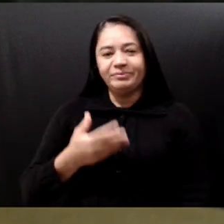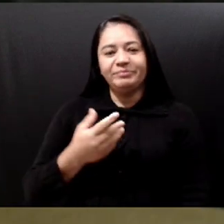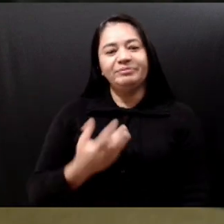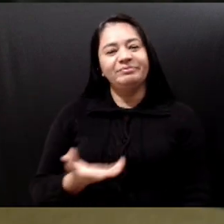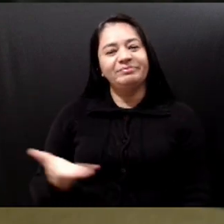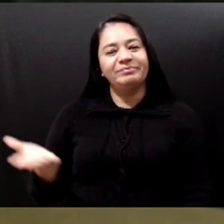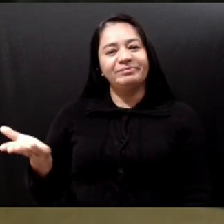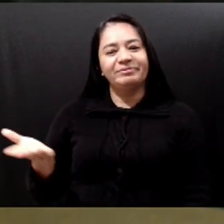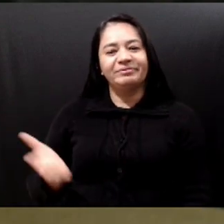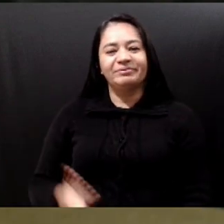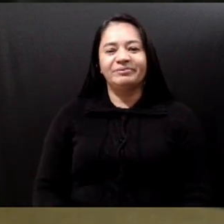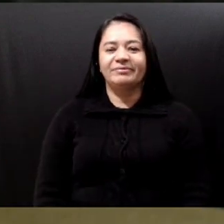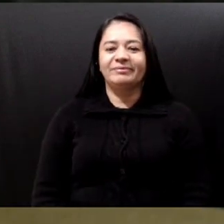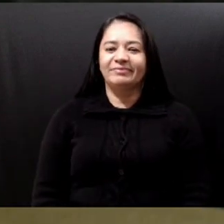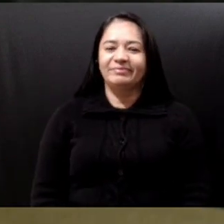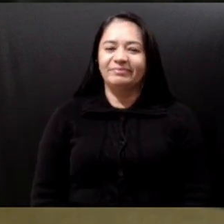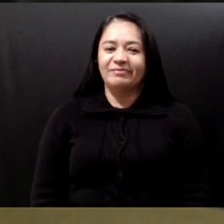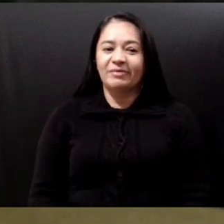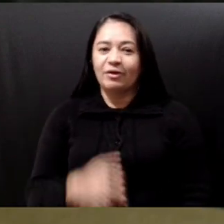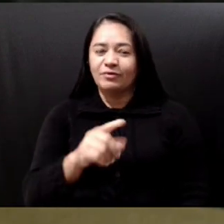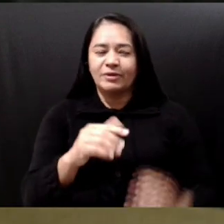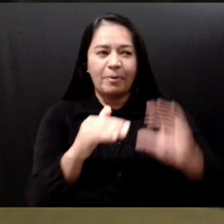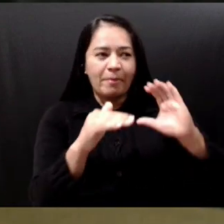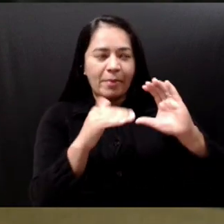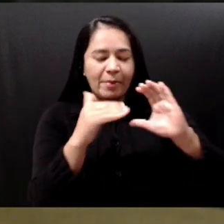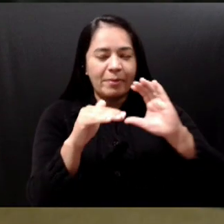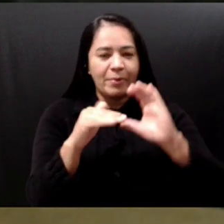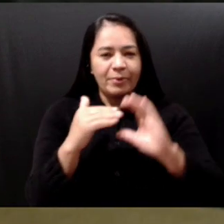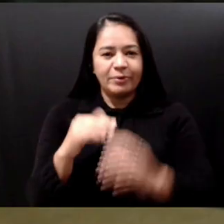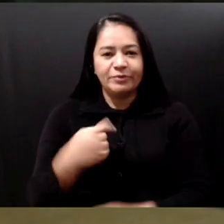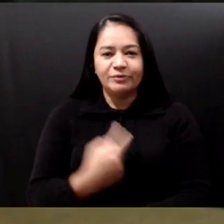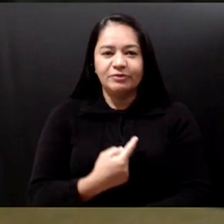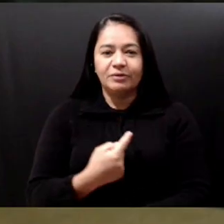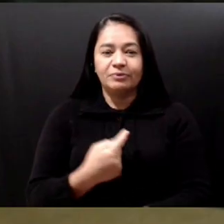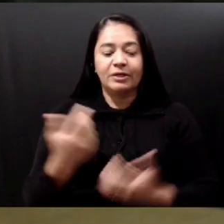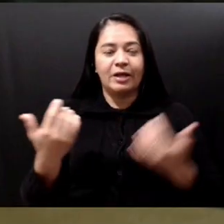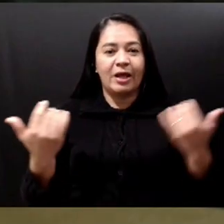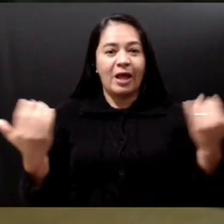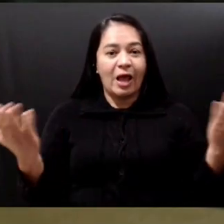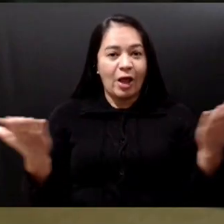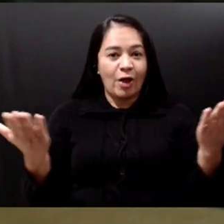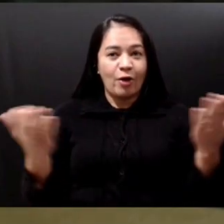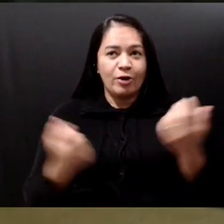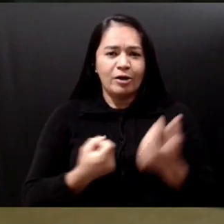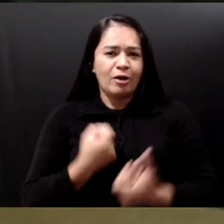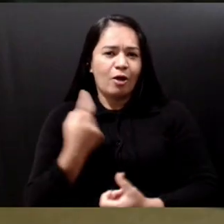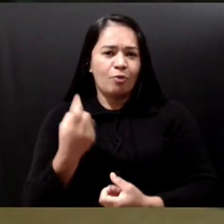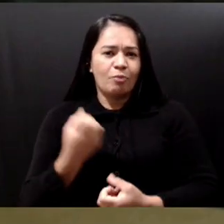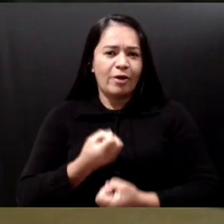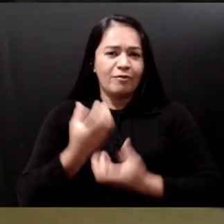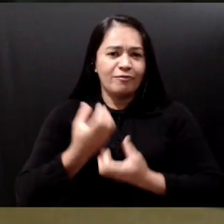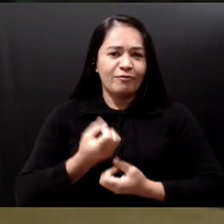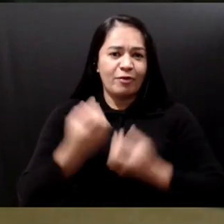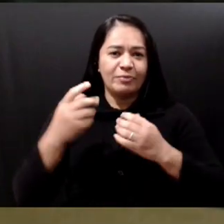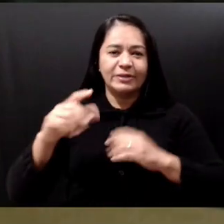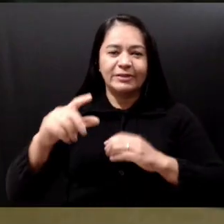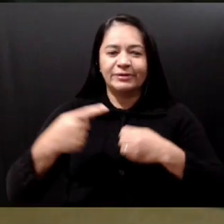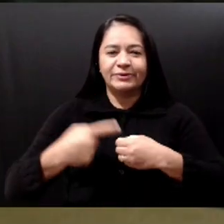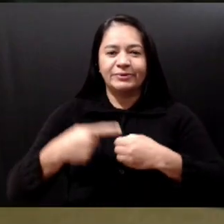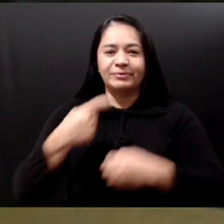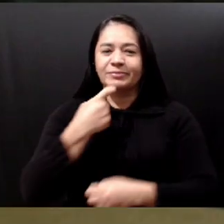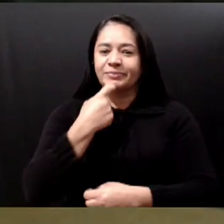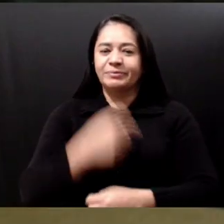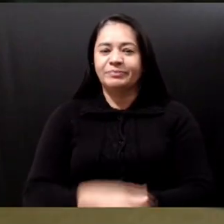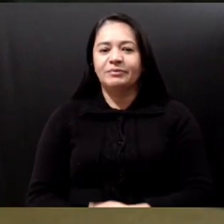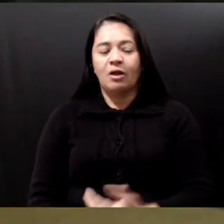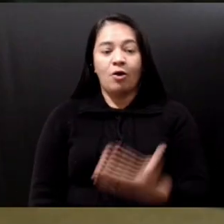19978293776. Enquanto você manda a sua mensagem, nós vamos atualizar algumas informações aqui da cidade de Campinas. Vamos lá! Campinas